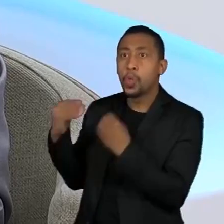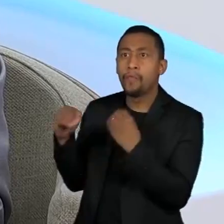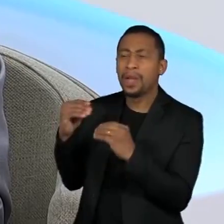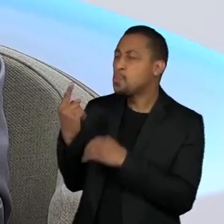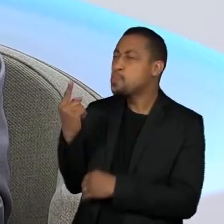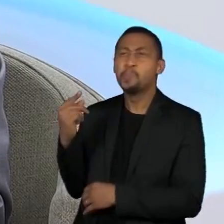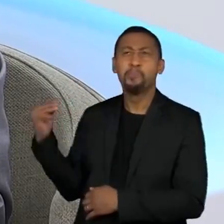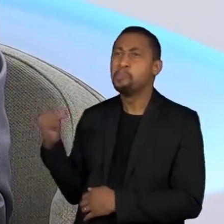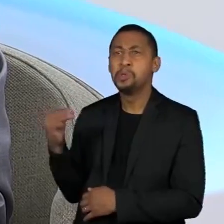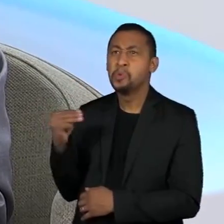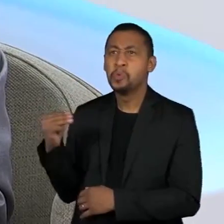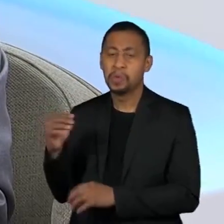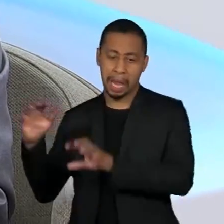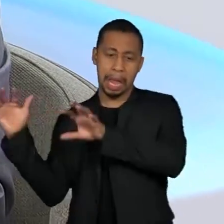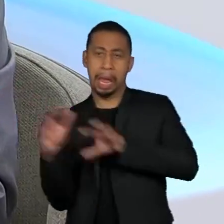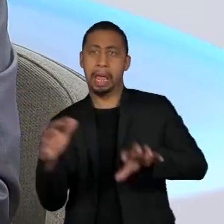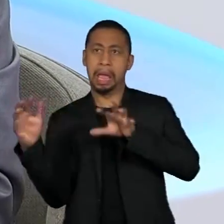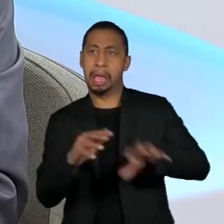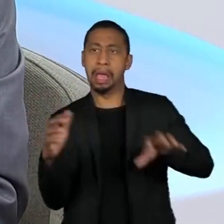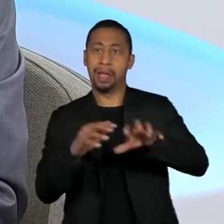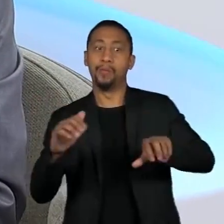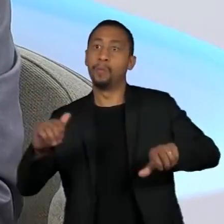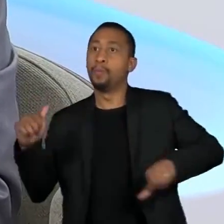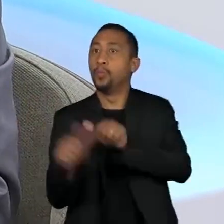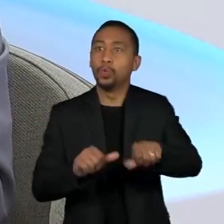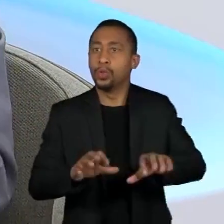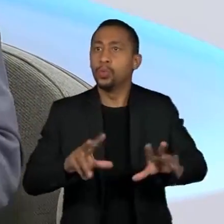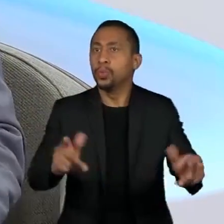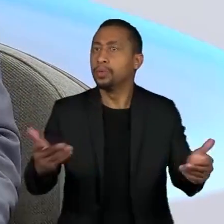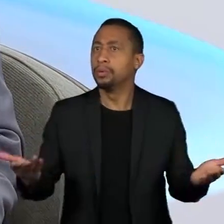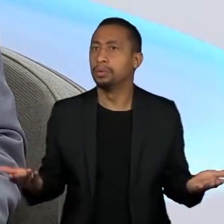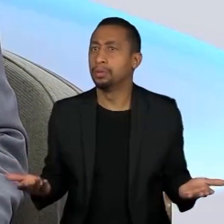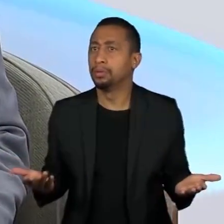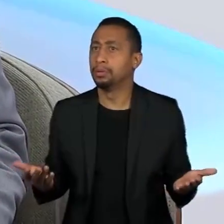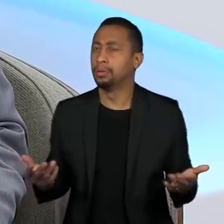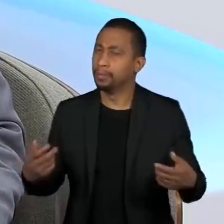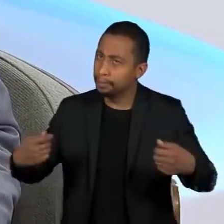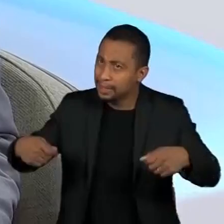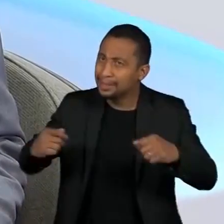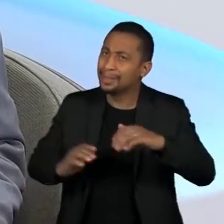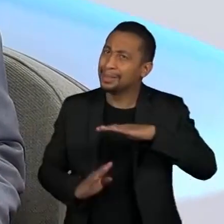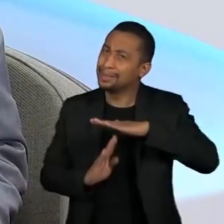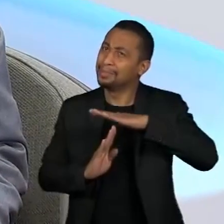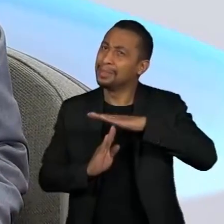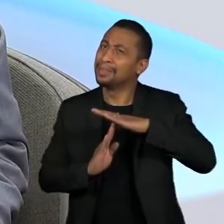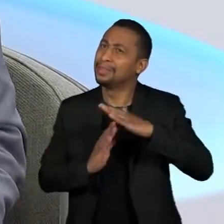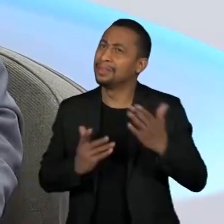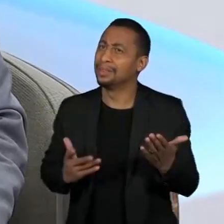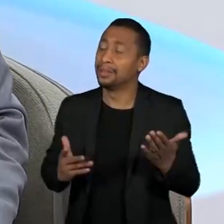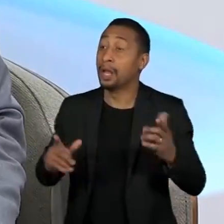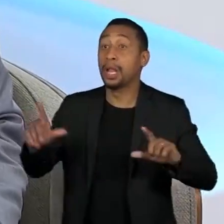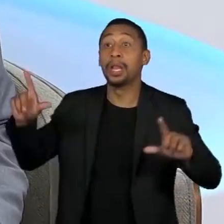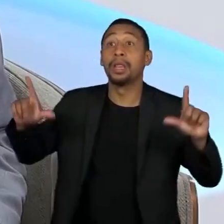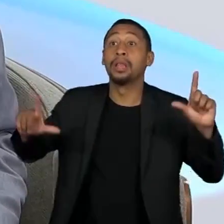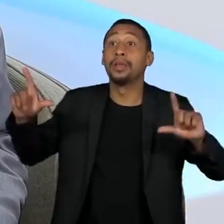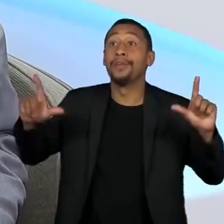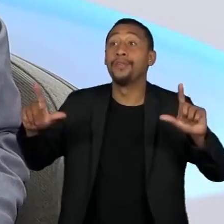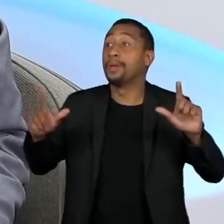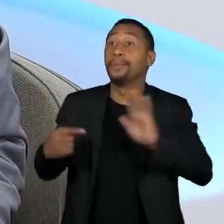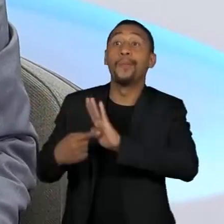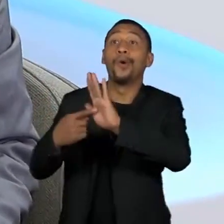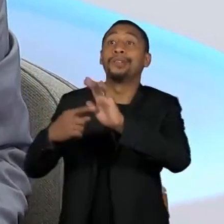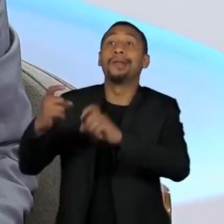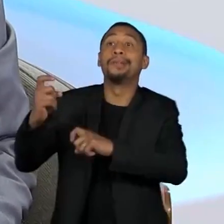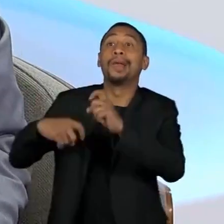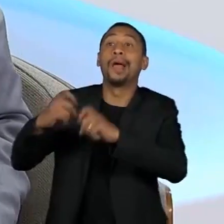filha porque tem que ter um limite você não pode botar numa novela tendo relações sexuais